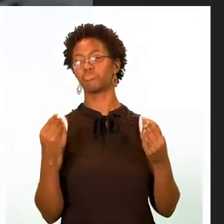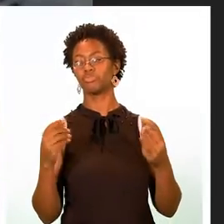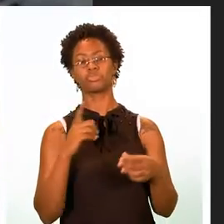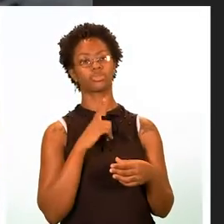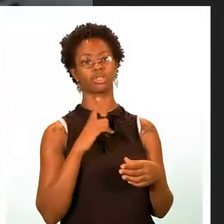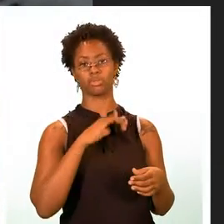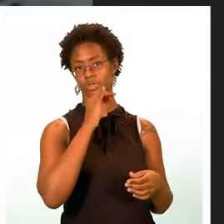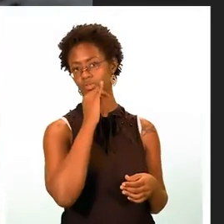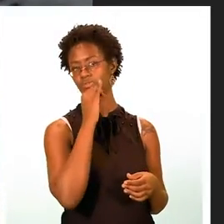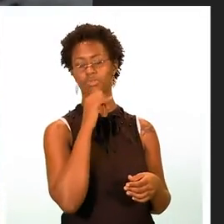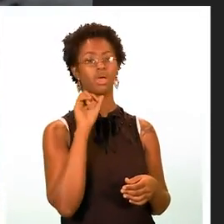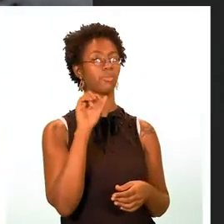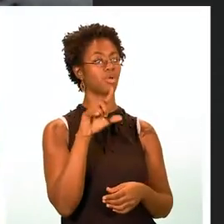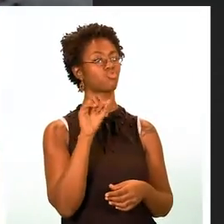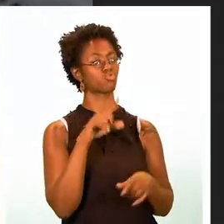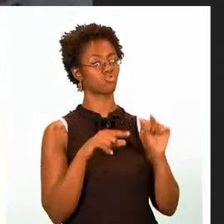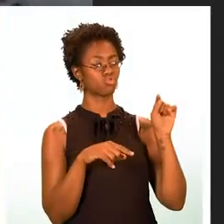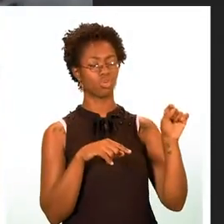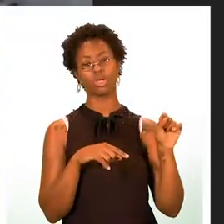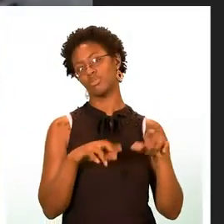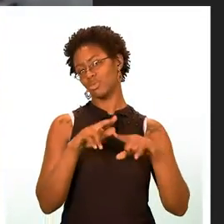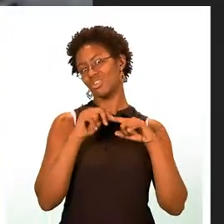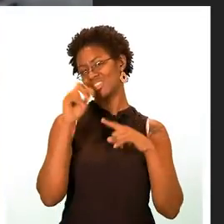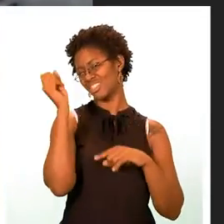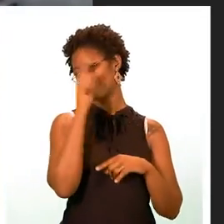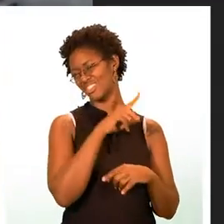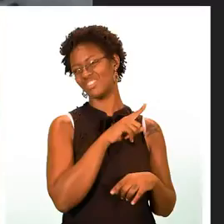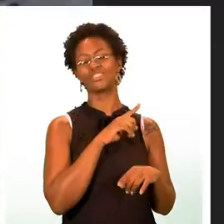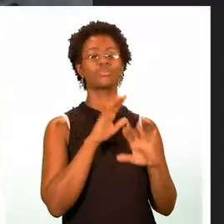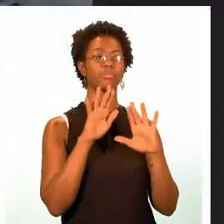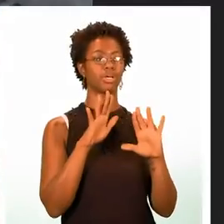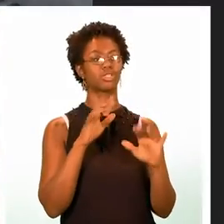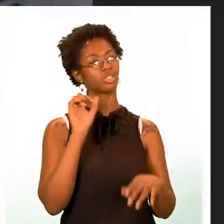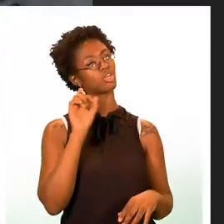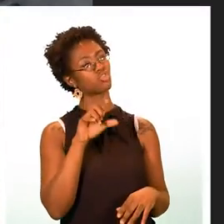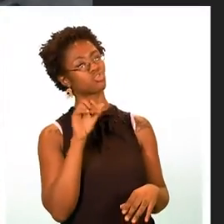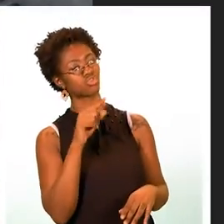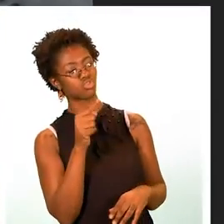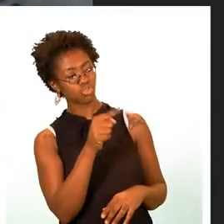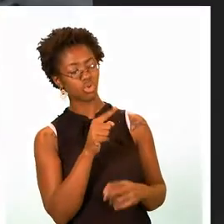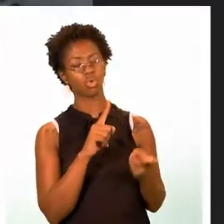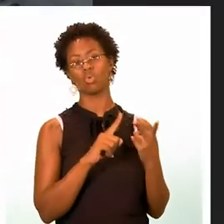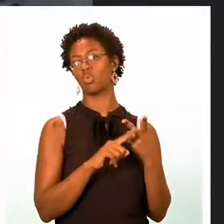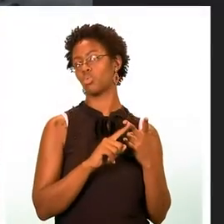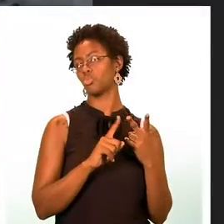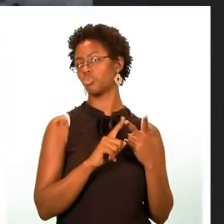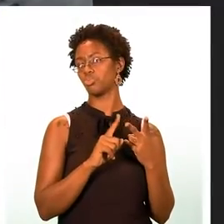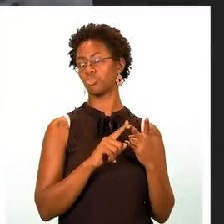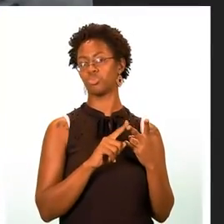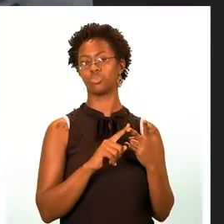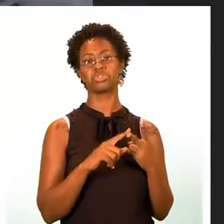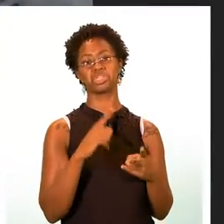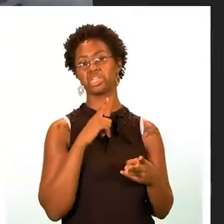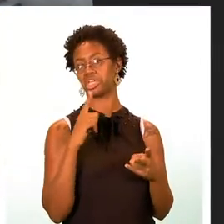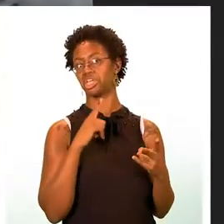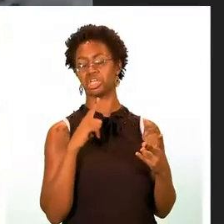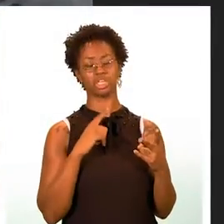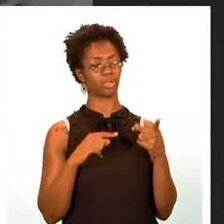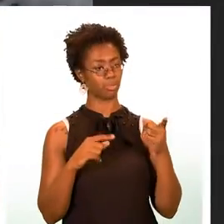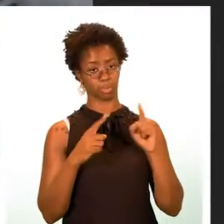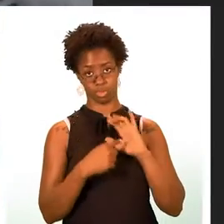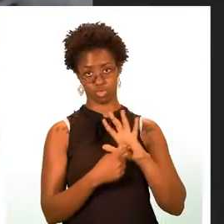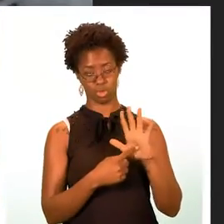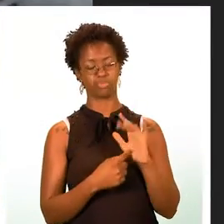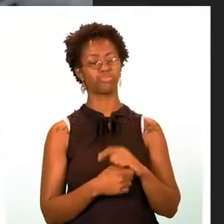Não é só. Ó, tem aqui azul, é que é difícil, né, mostrar? Não, tá lindo, mas tem azul, dá pra ver. Tem azul.